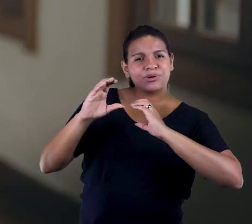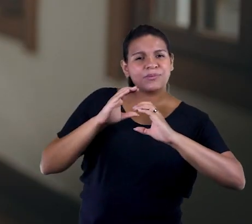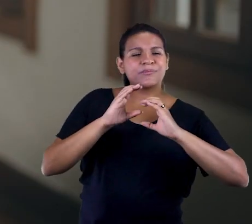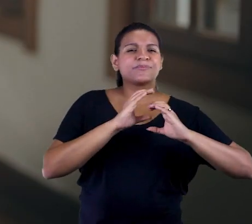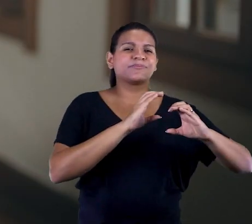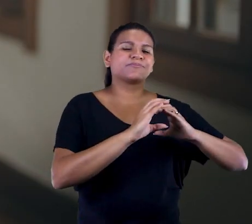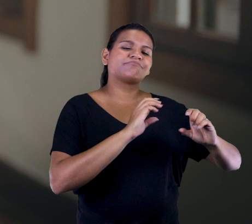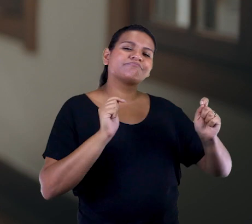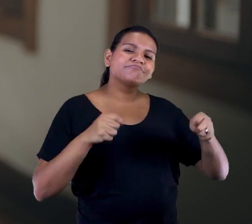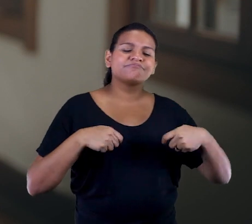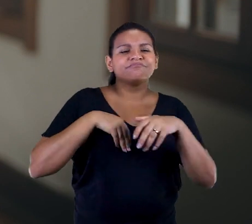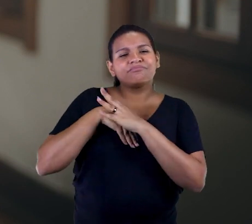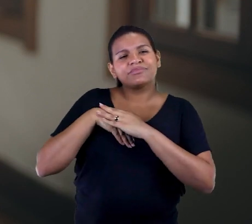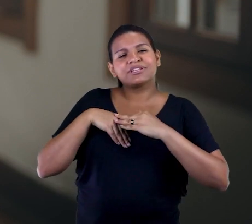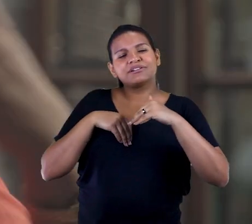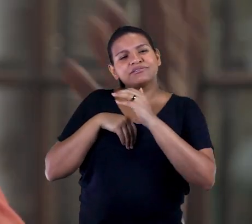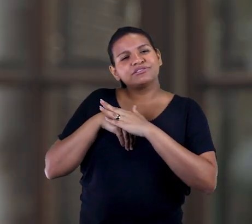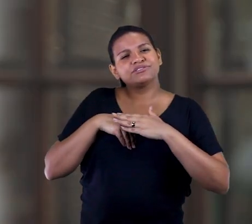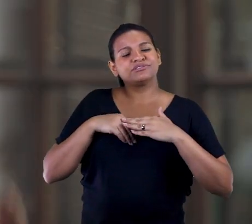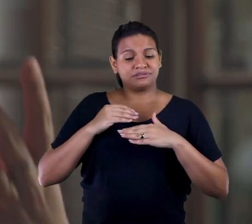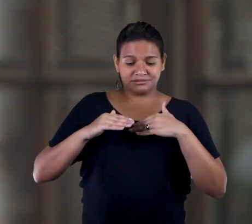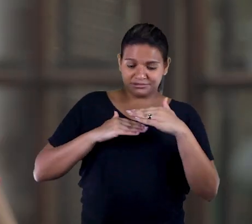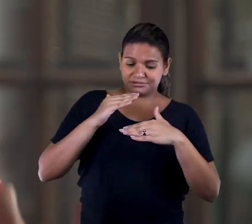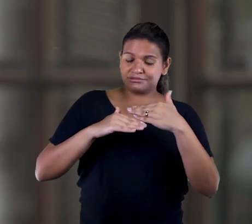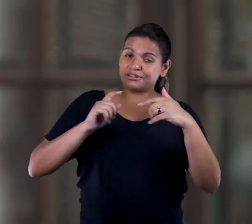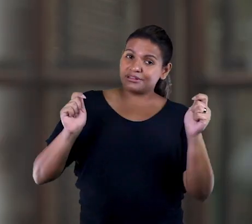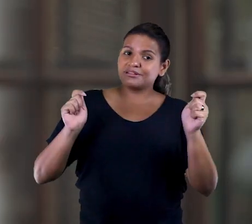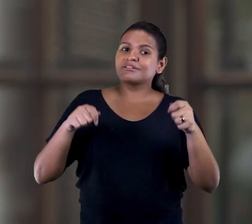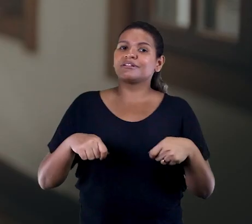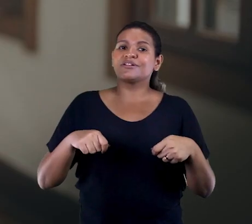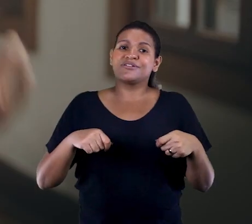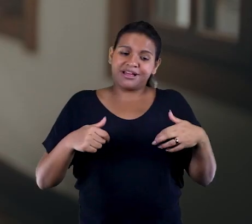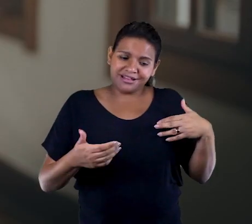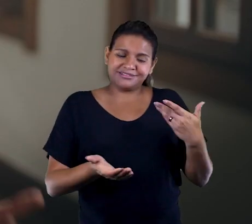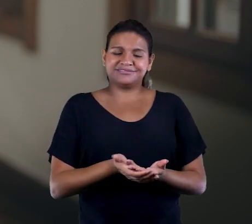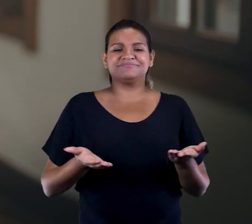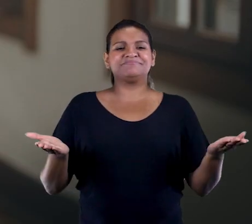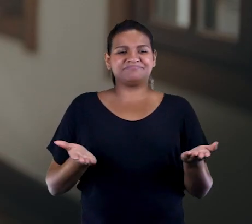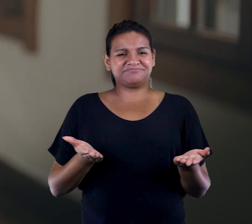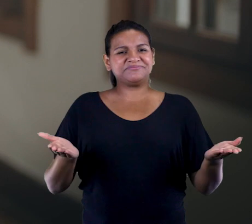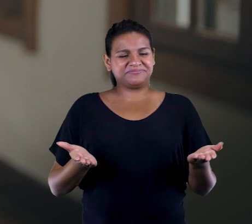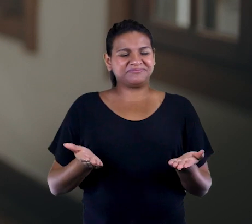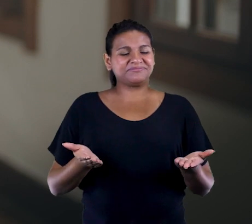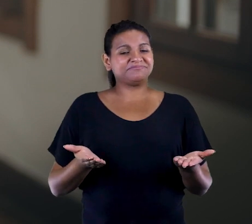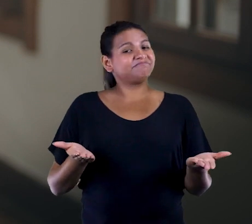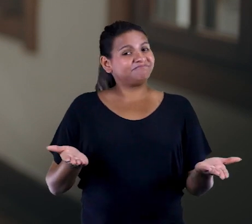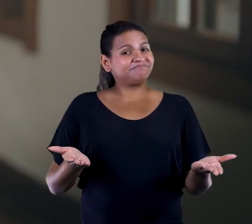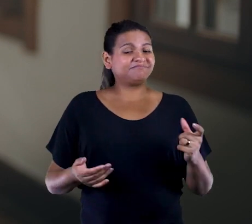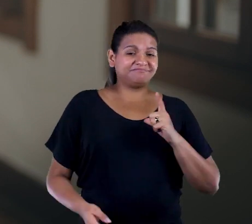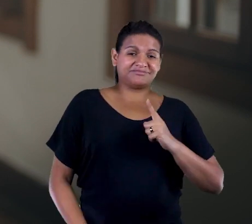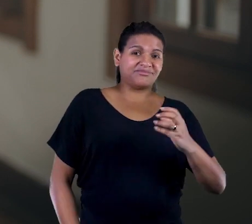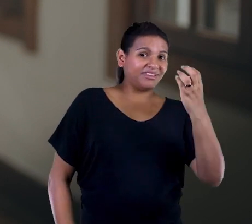habilidades comunicativas, afetivas foram ficando cada vez mais desenvolvidas, até que nós chegamos nos dias de hoje, em que